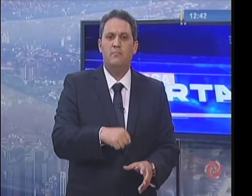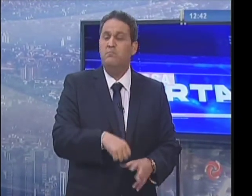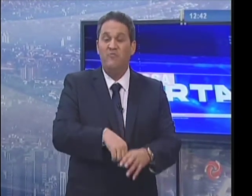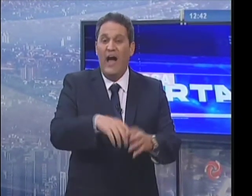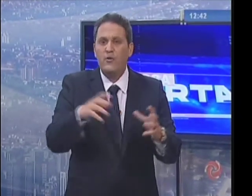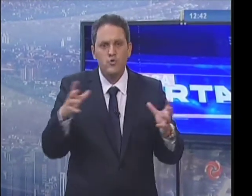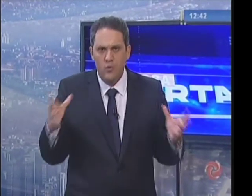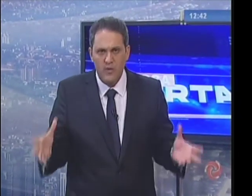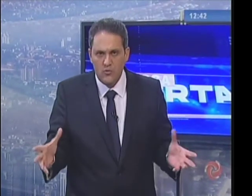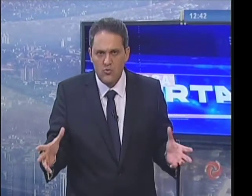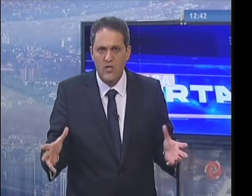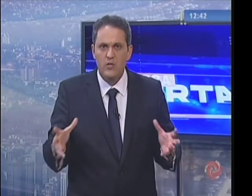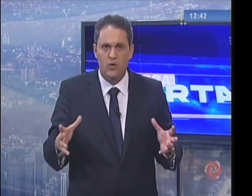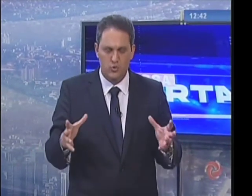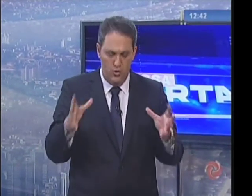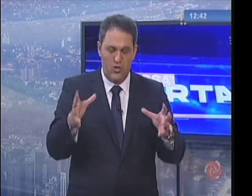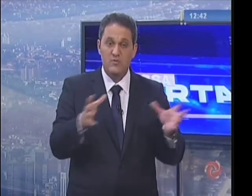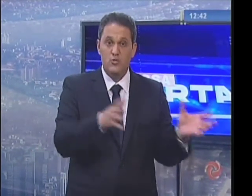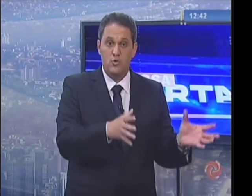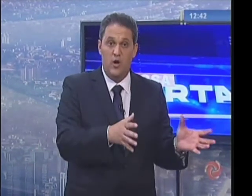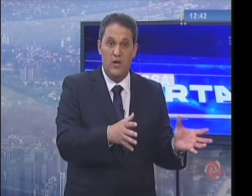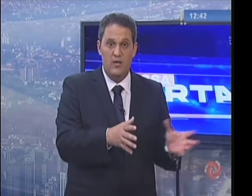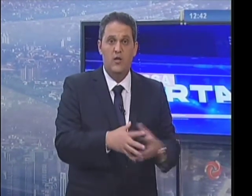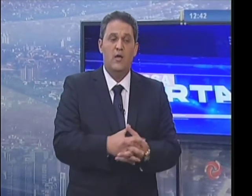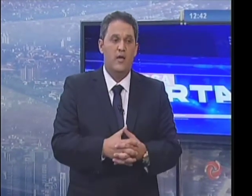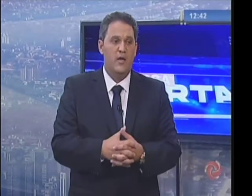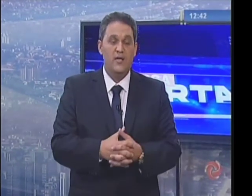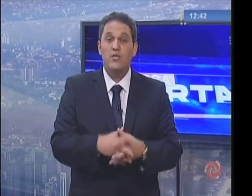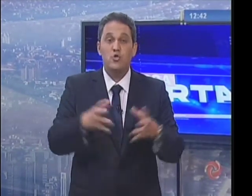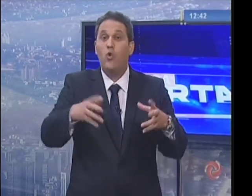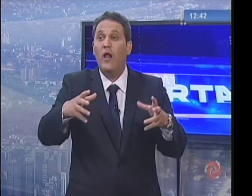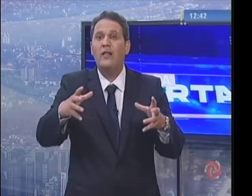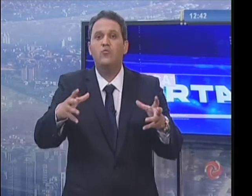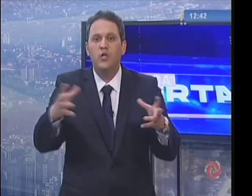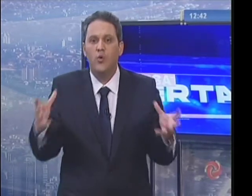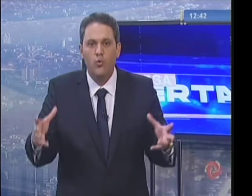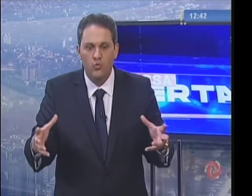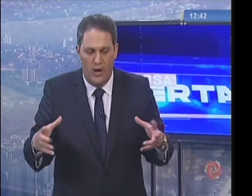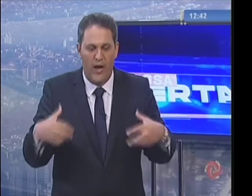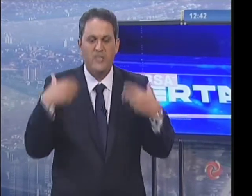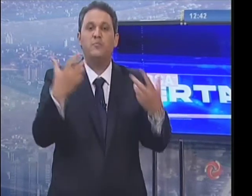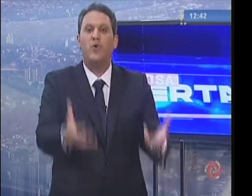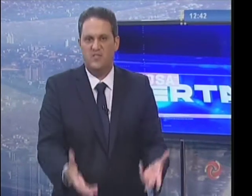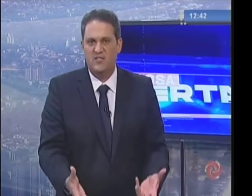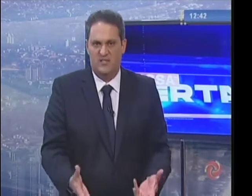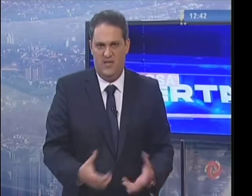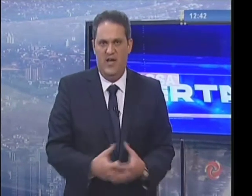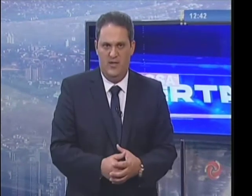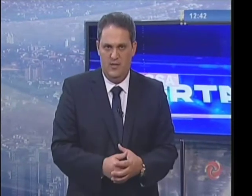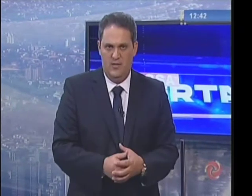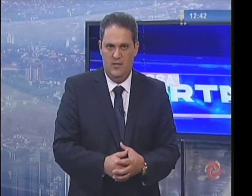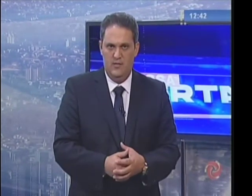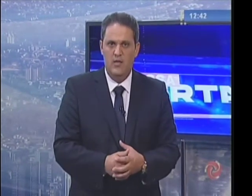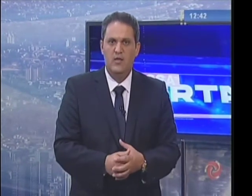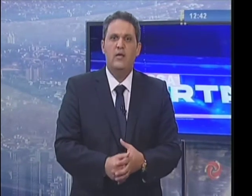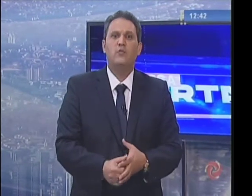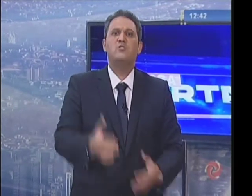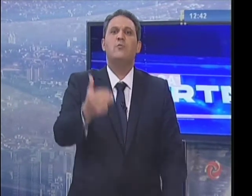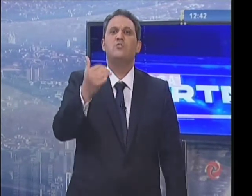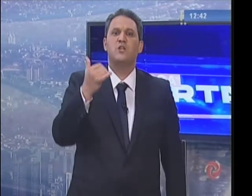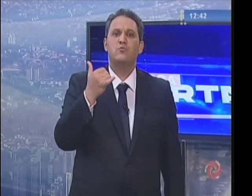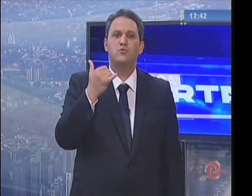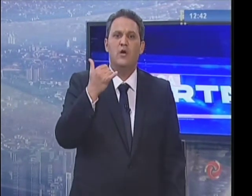em vários momentos em que nós colocamos a escola e a escola não deu a resposta necessária, né?